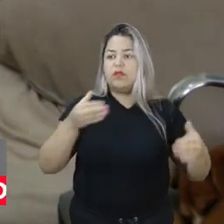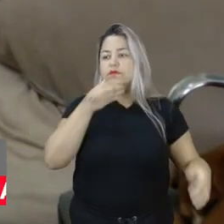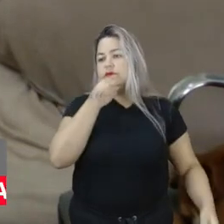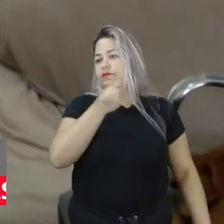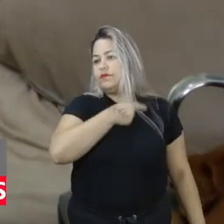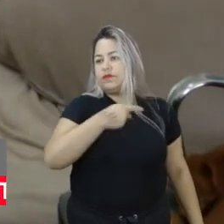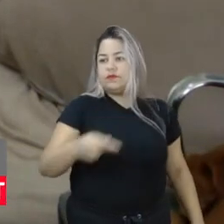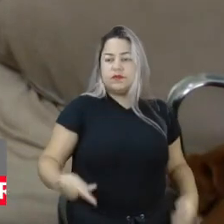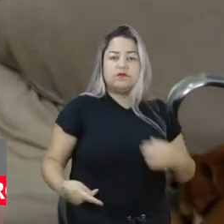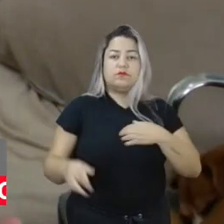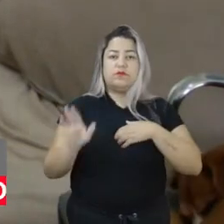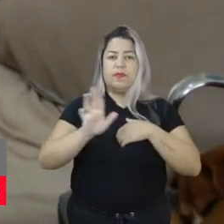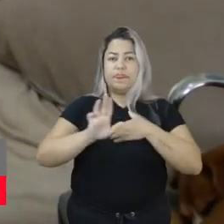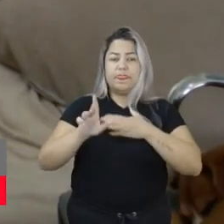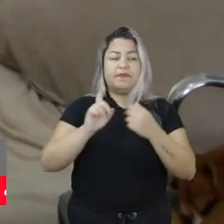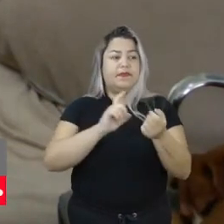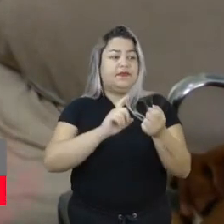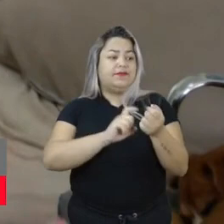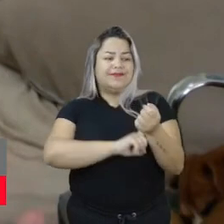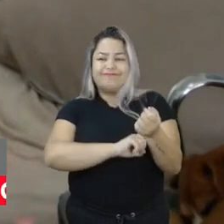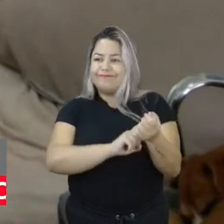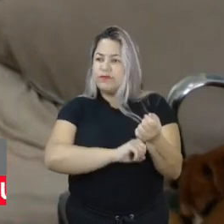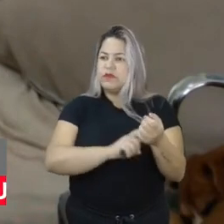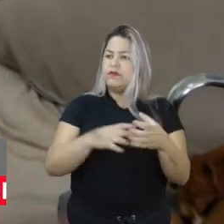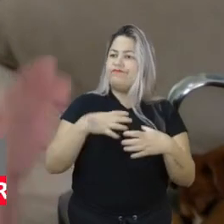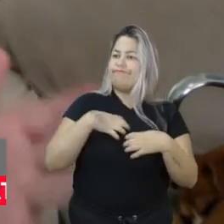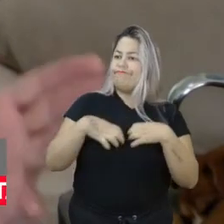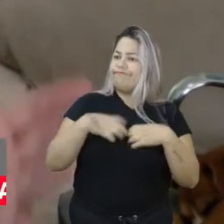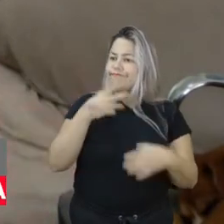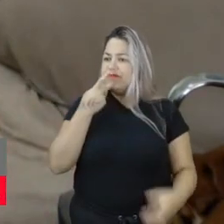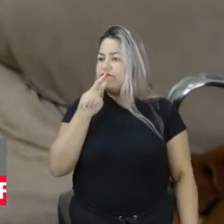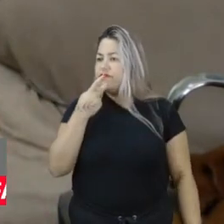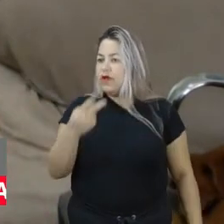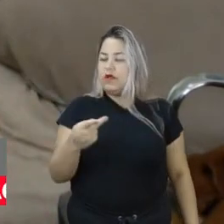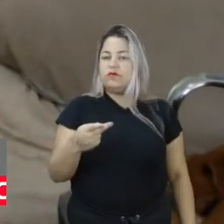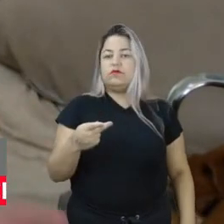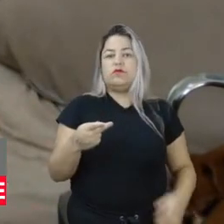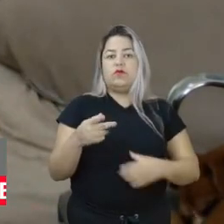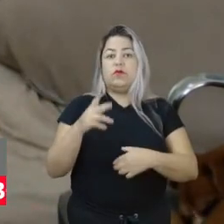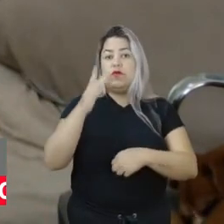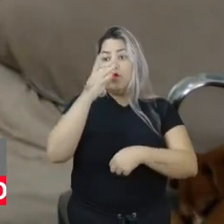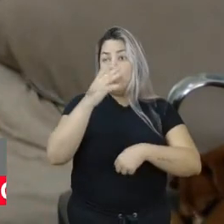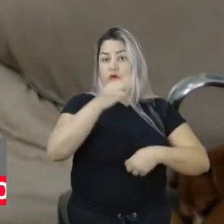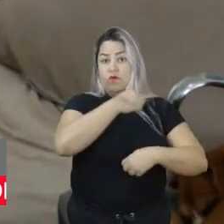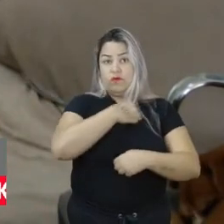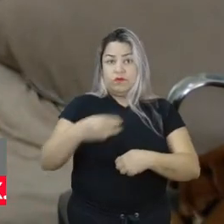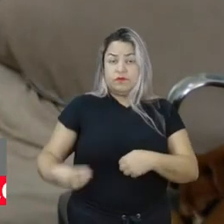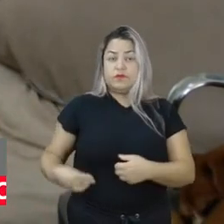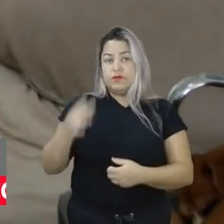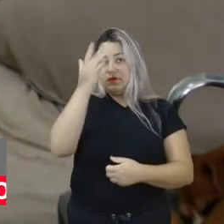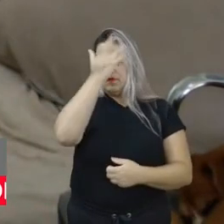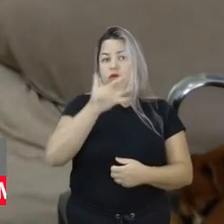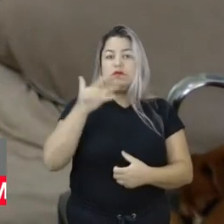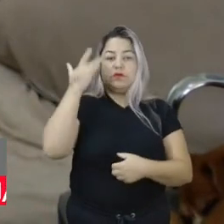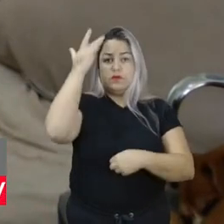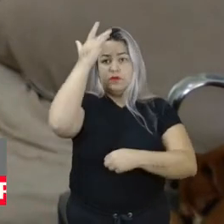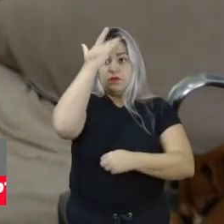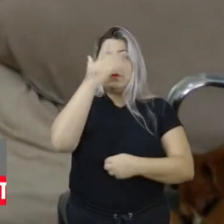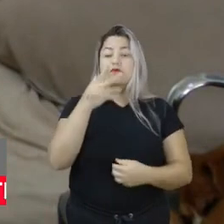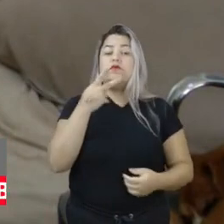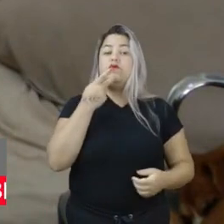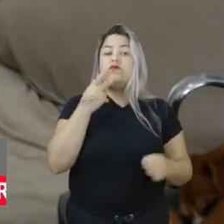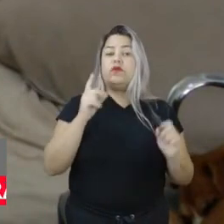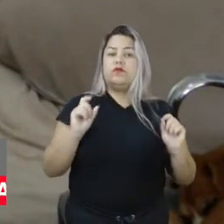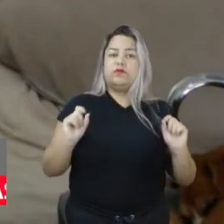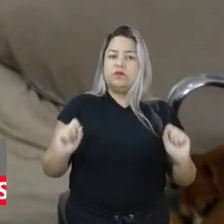Lula se indignou e falou isso. Inclusive o ministro Haddad deu uma entrevista ontem dizendo exatamente